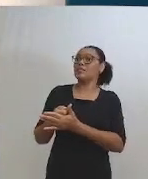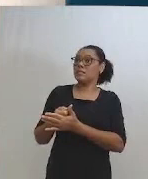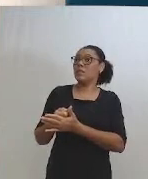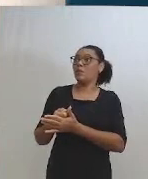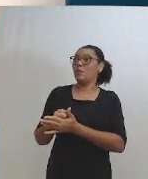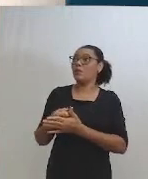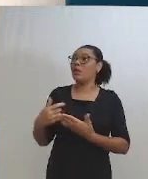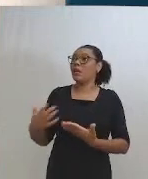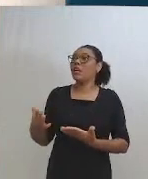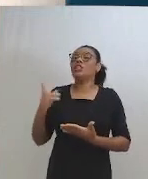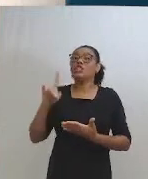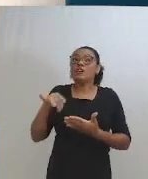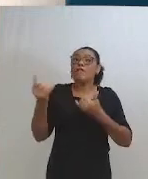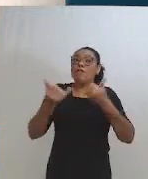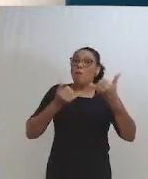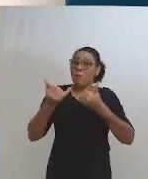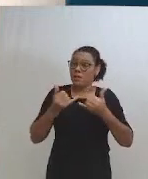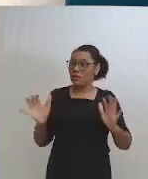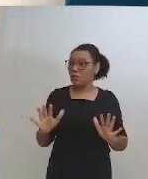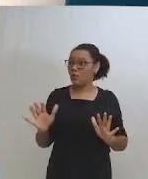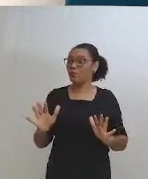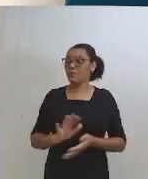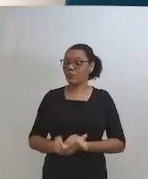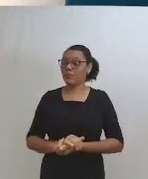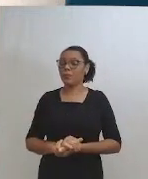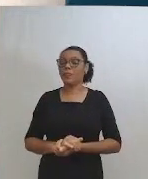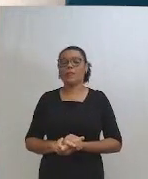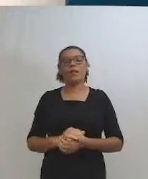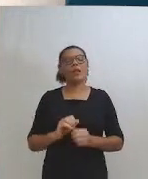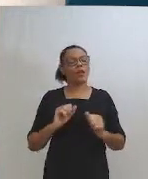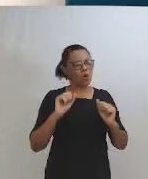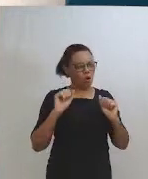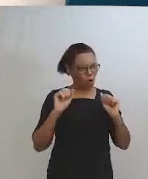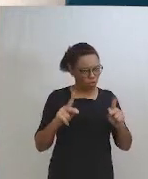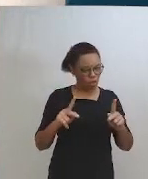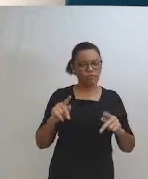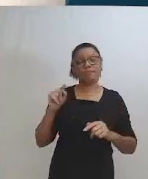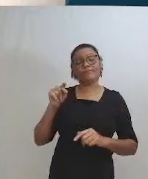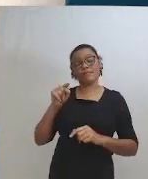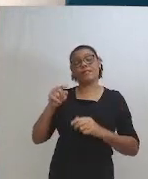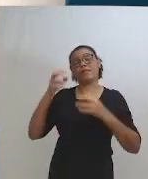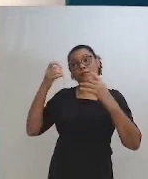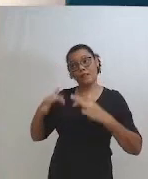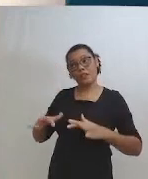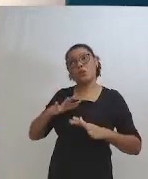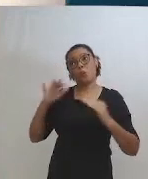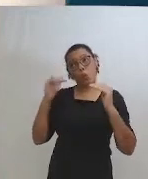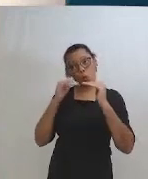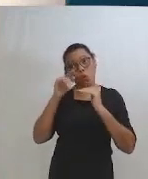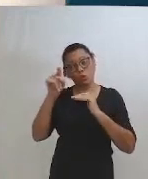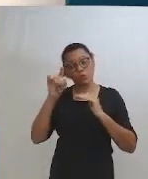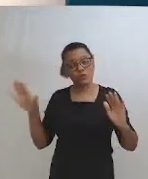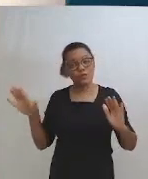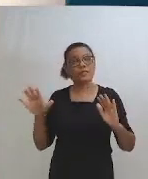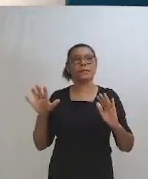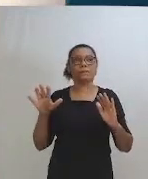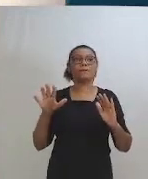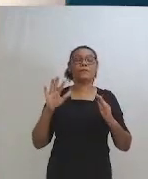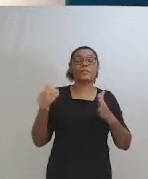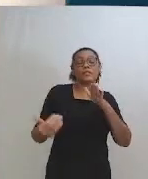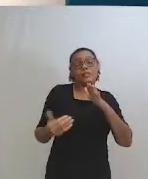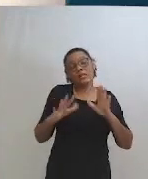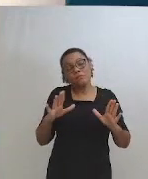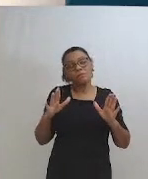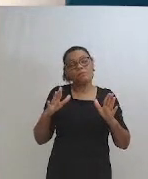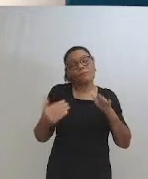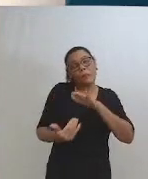informações. Vossa Excelência está dizendo aqui no final, e até concordo, fazendo essa limitação, né, de fato, é